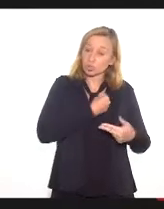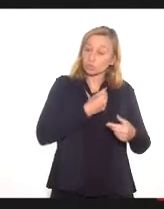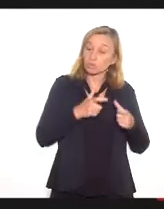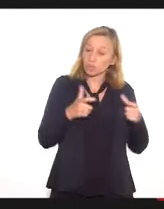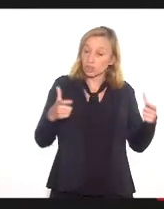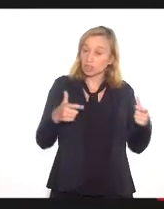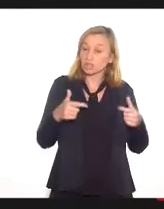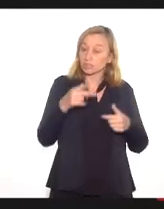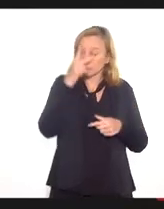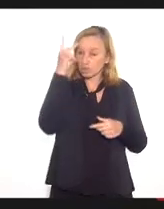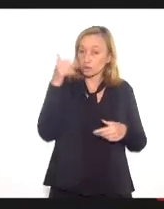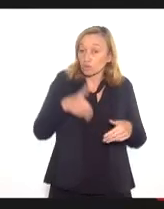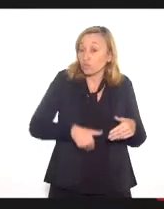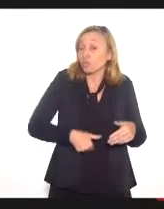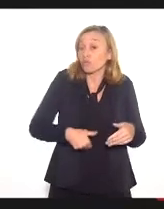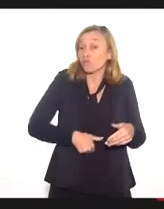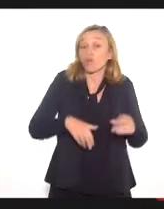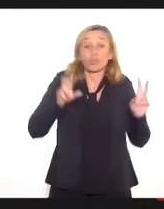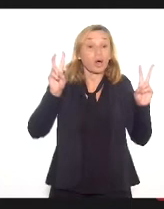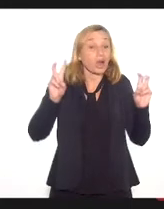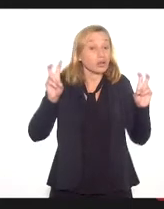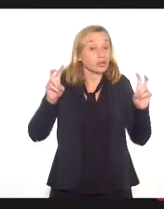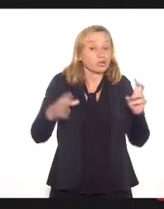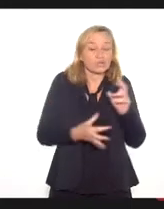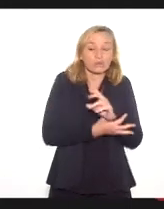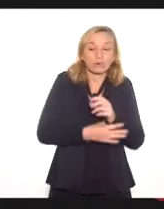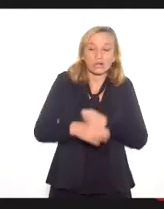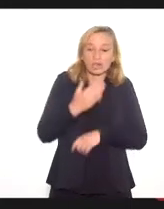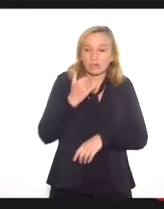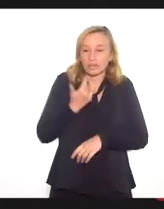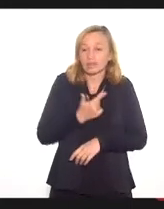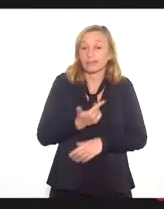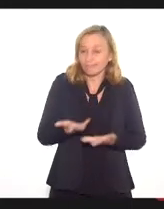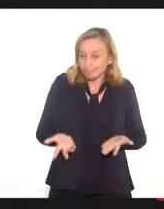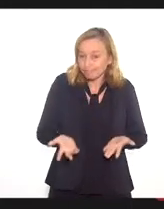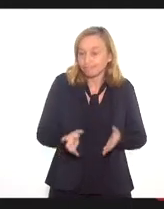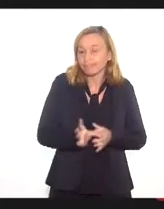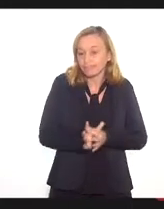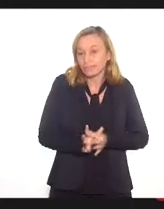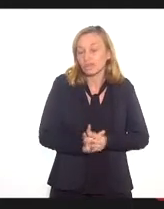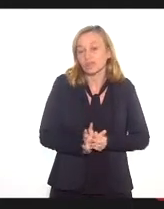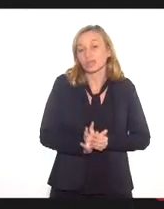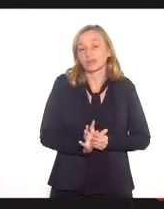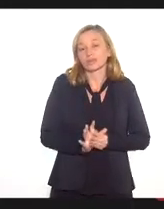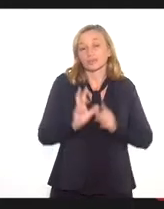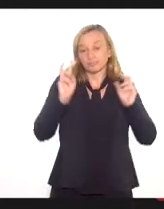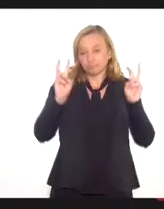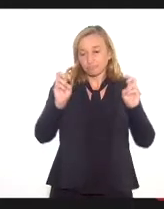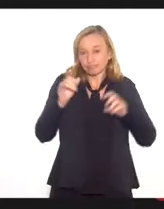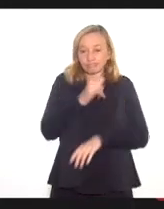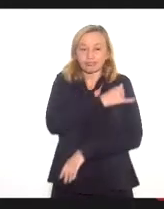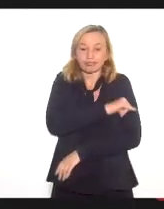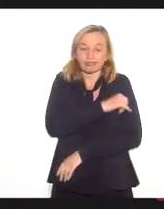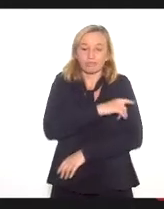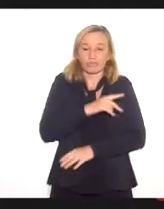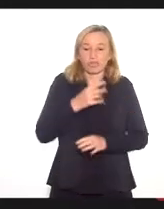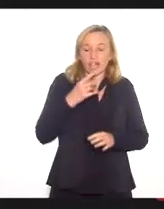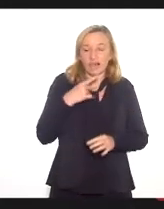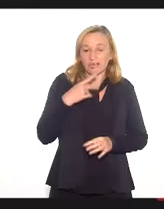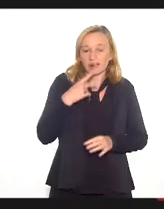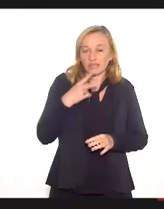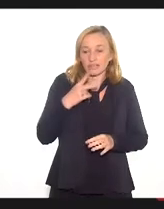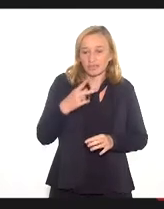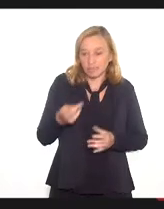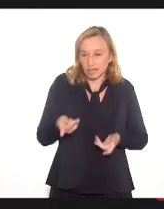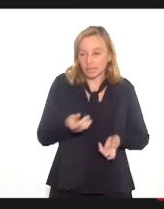insegurança alimentar tão grátis como. E a situação do Rio de Janeiro, eu não vou botar dados aqui, prefiro botar